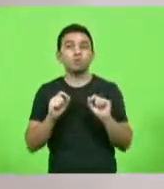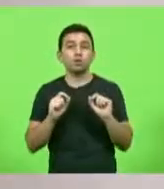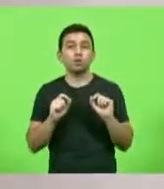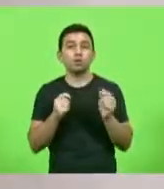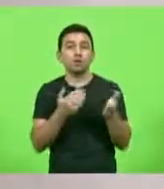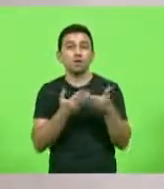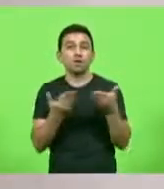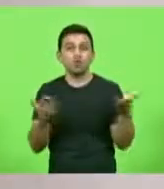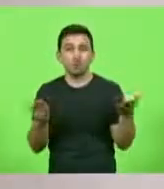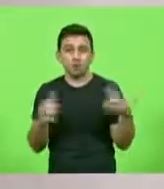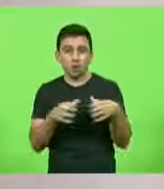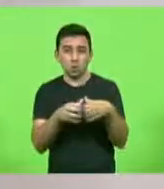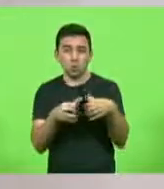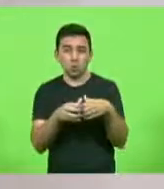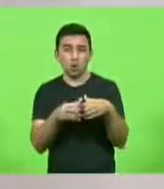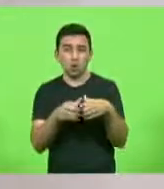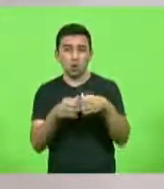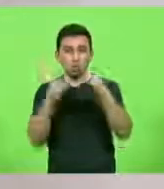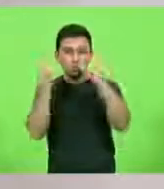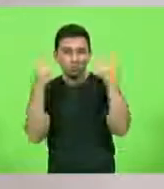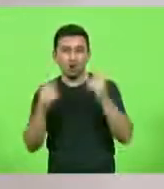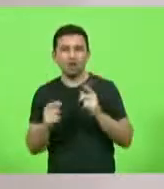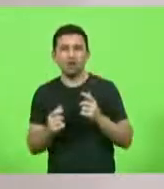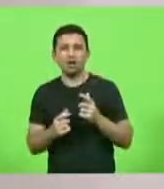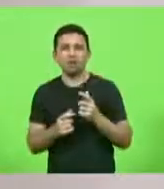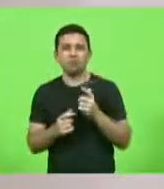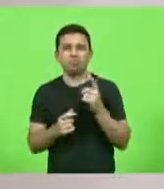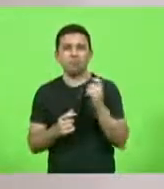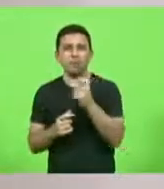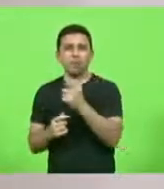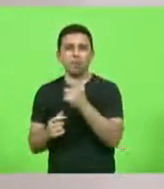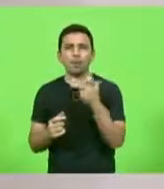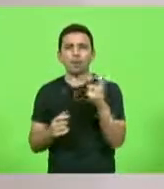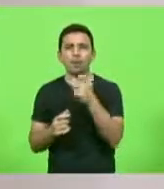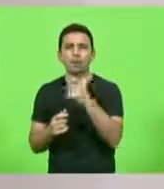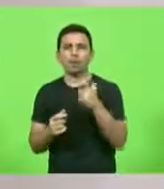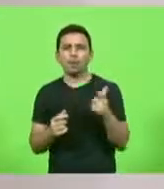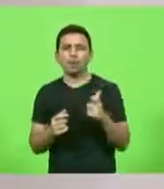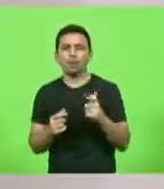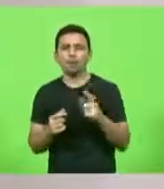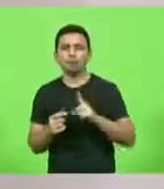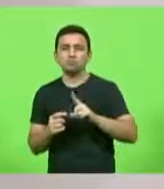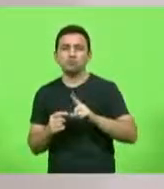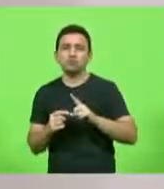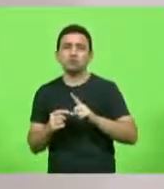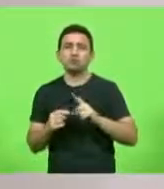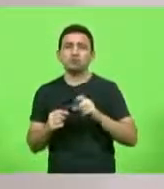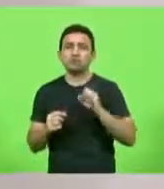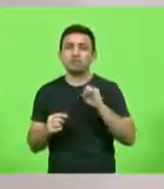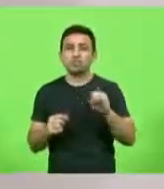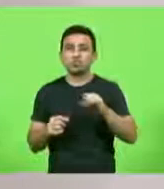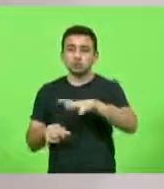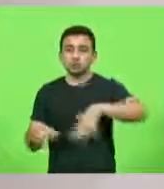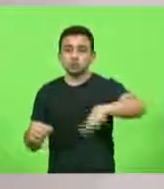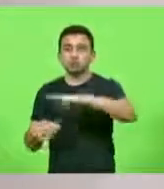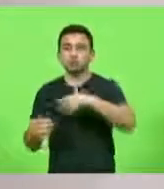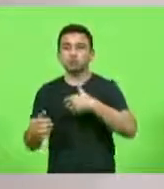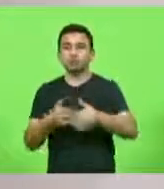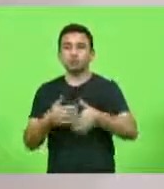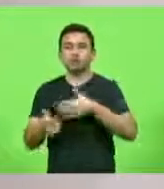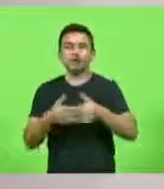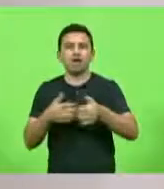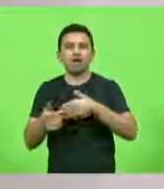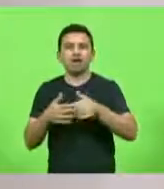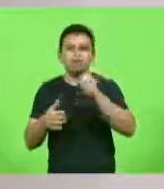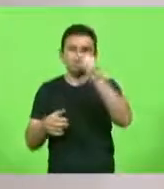esses marginais que chegaram ali atirando para cima, se atirassem no meio da população, para eles não